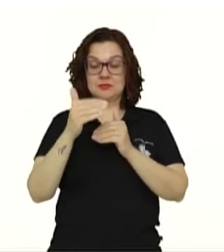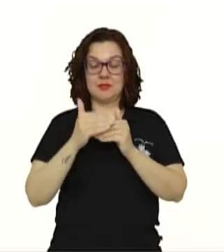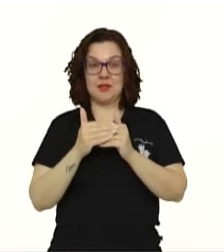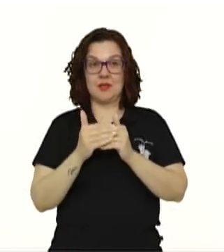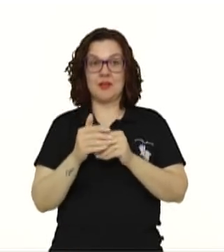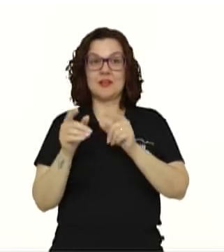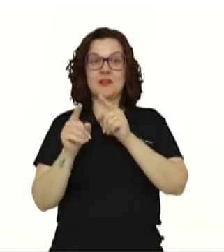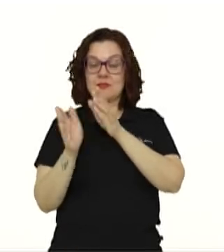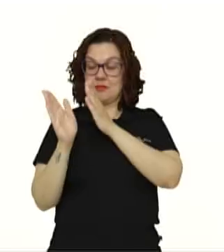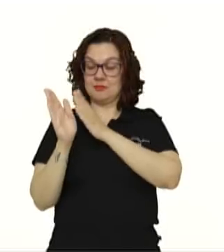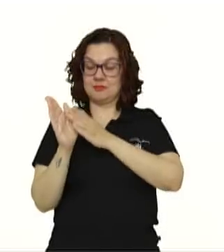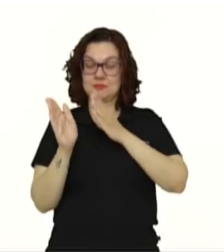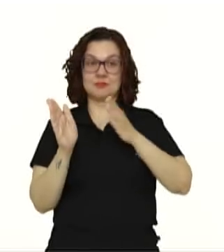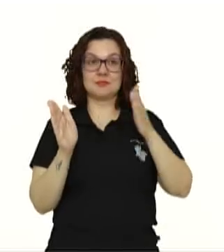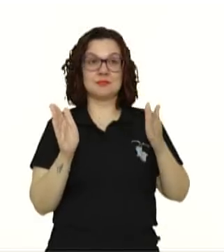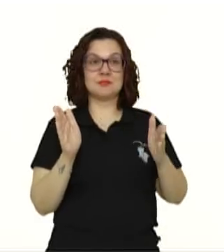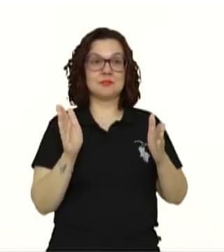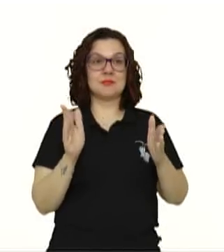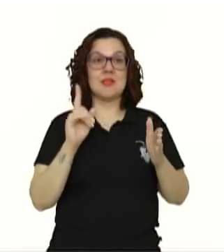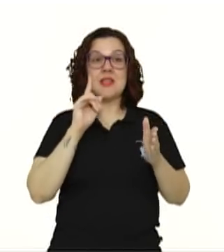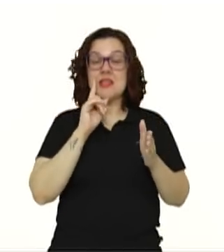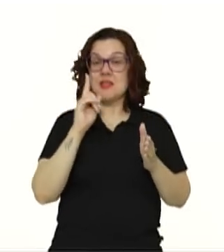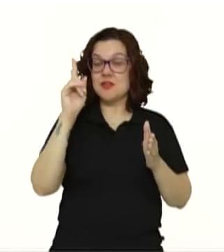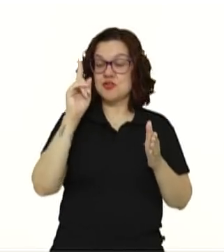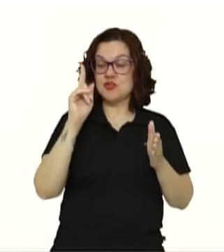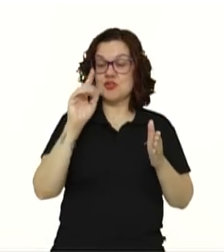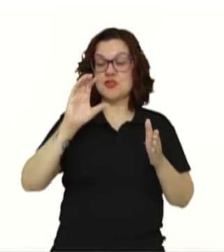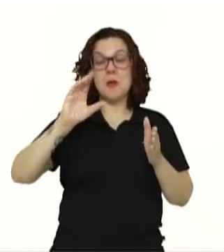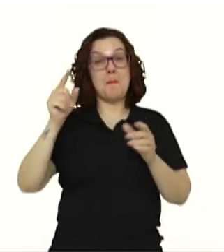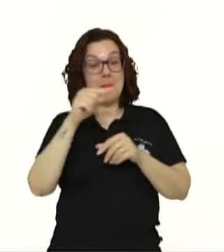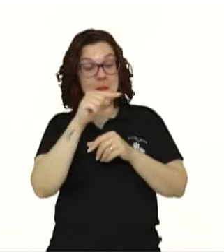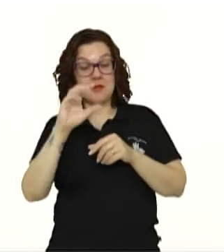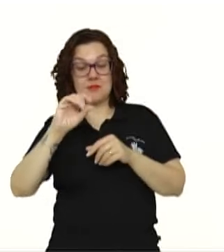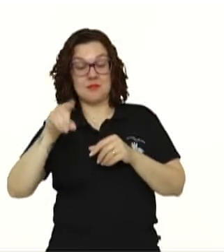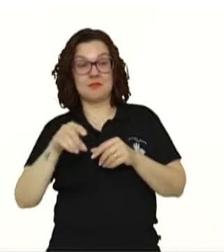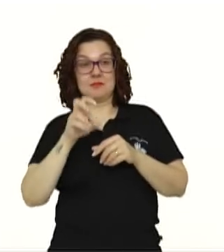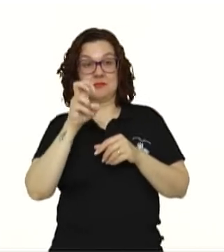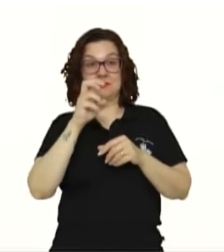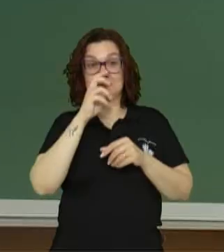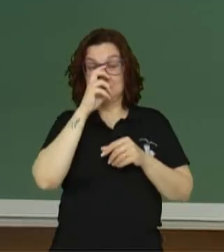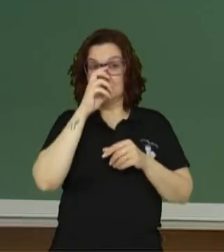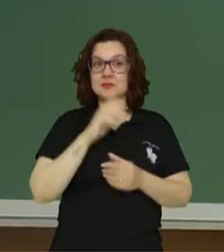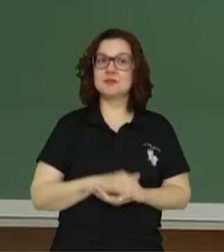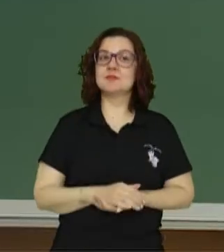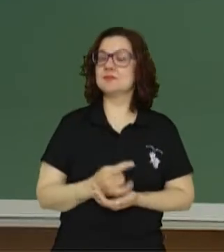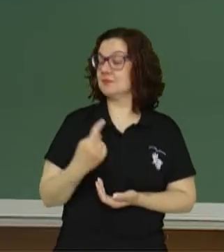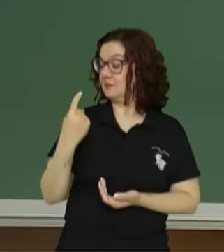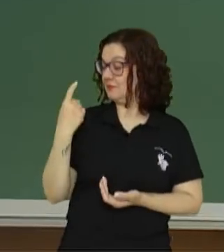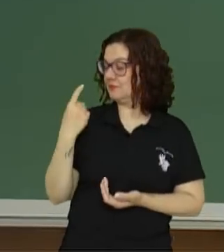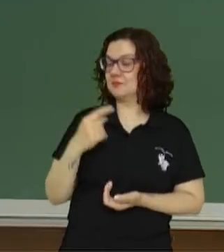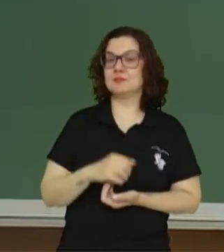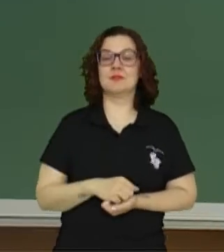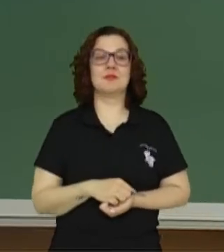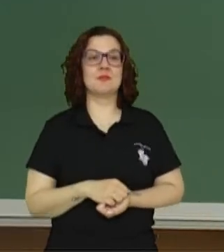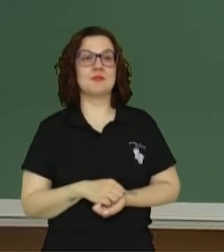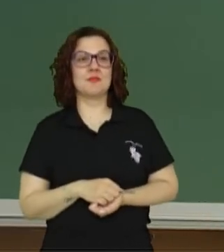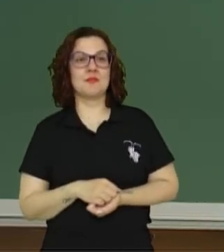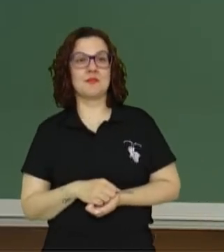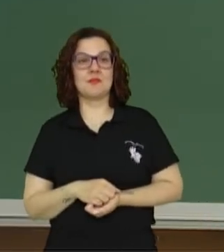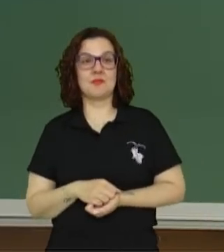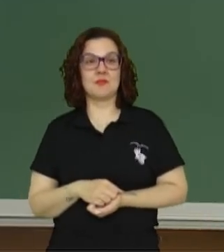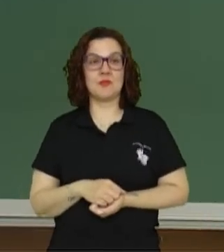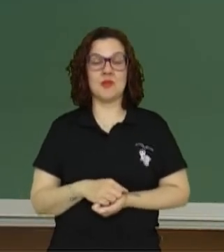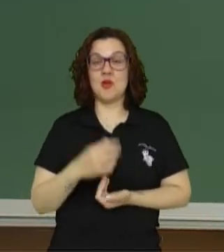Seguindo essa ordem, que a cada dia ele pulou meio metro a menos, vamos ver. No terceiro dia, 4,5